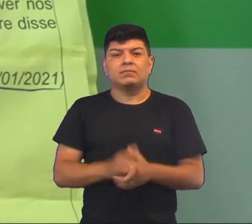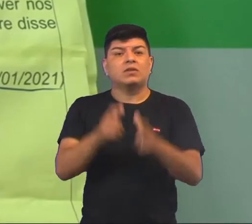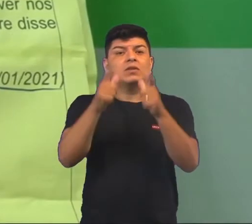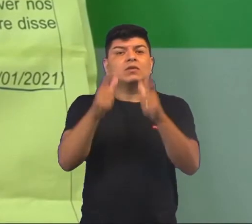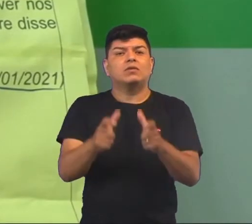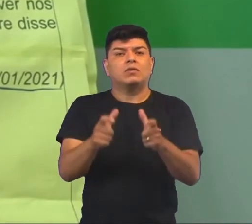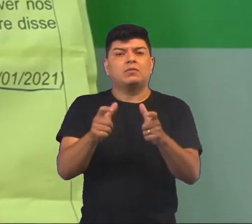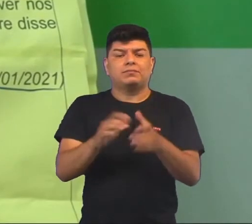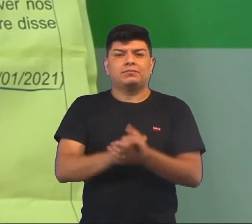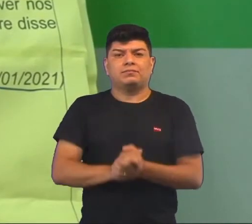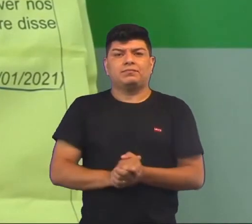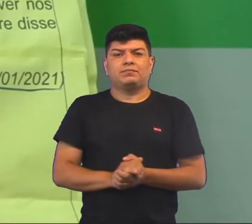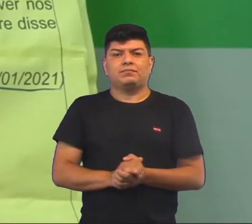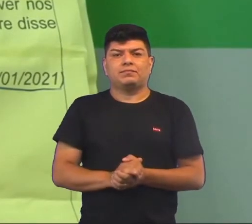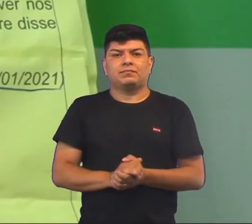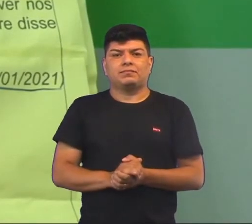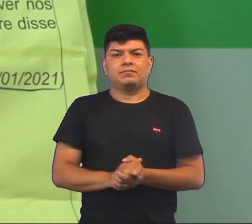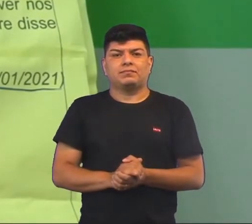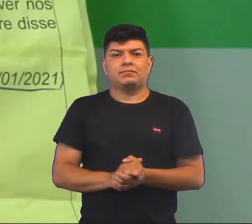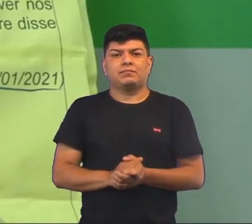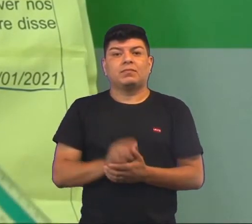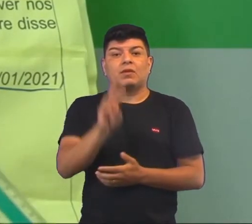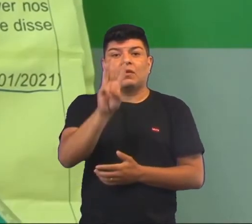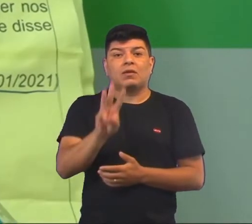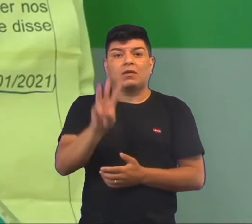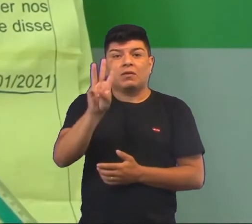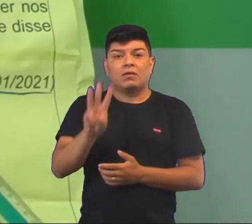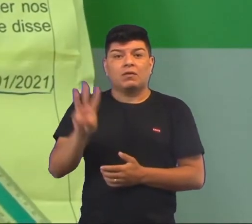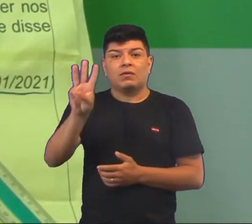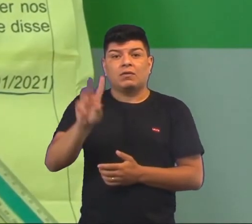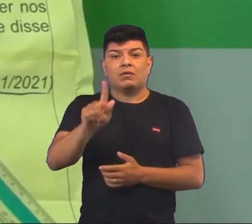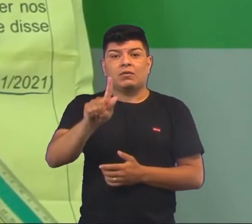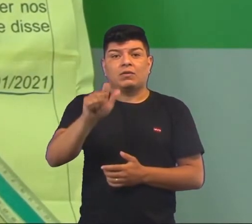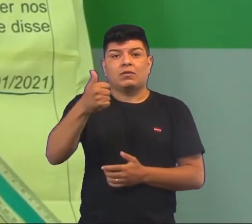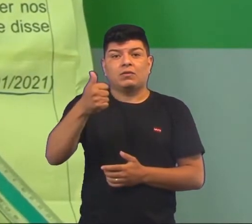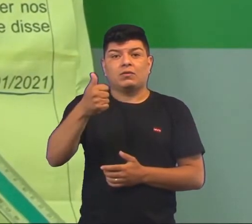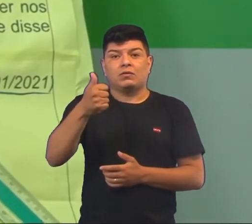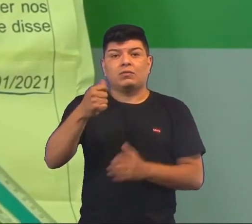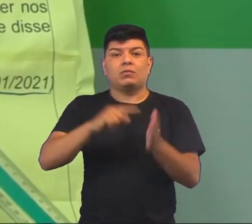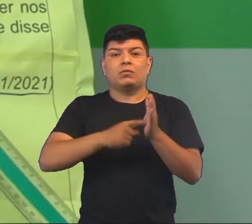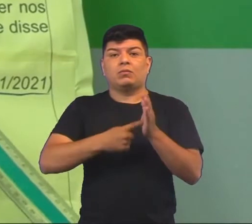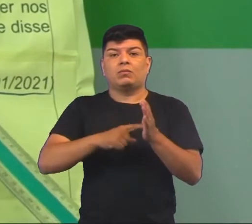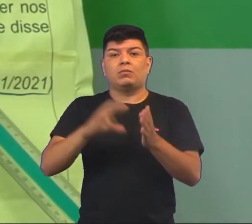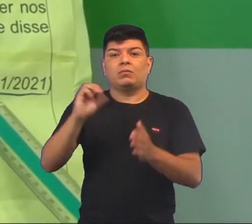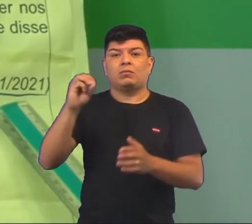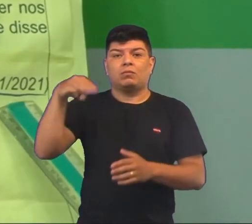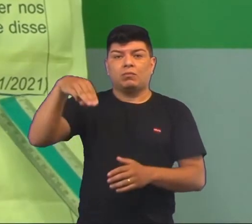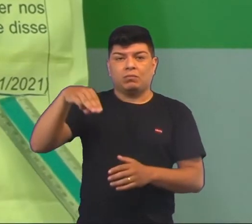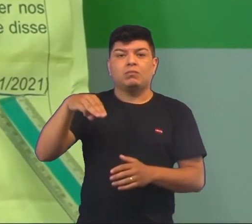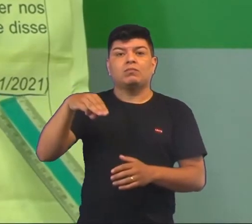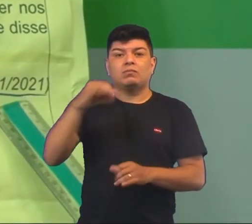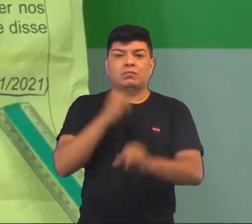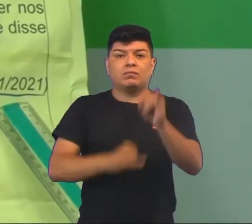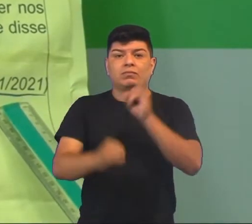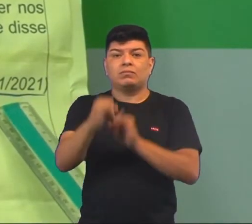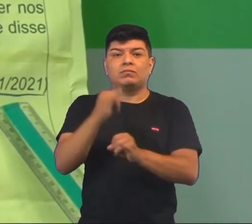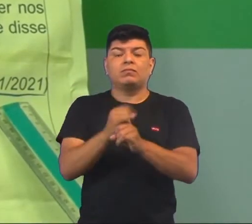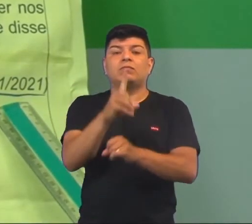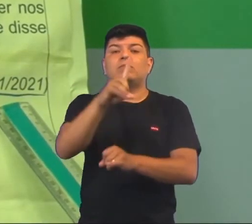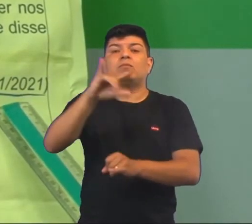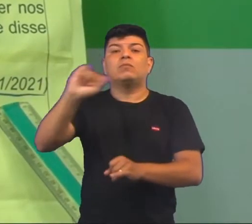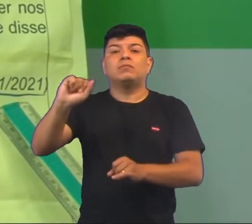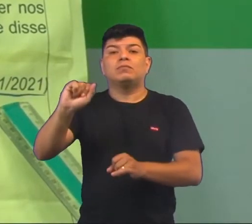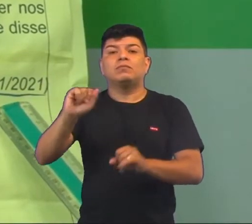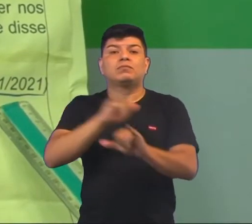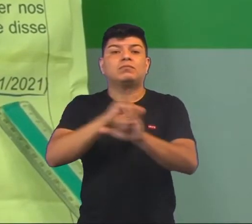ó? A fonte da notícia está no g1.com, né, na internet. E olha só a data